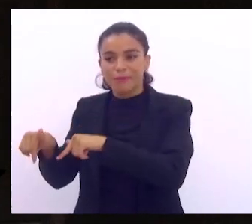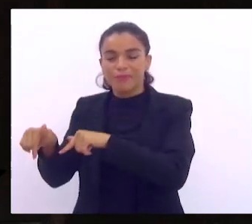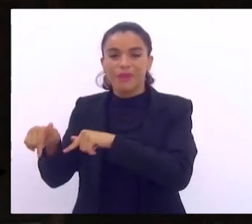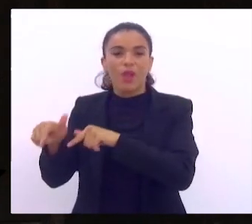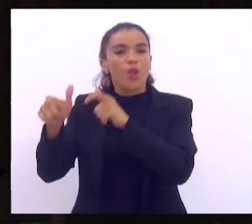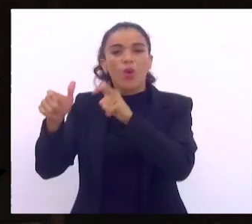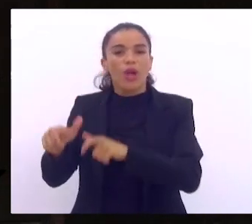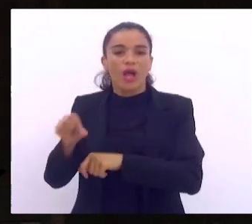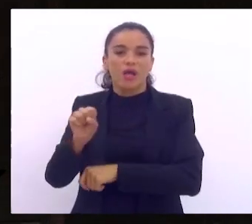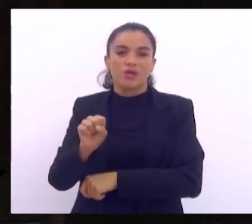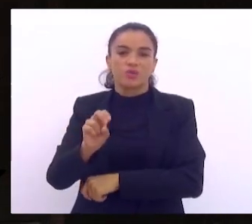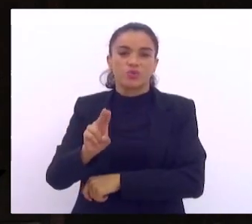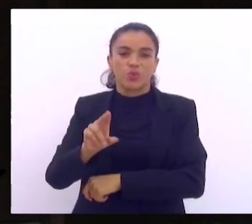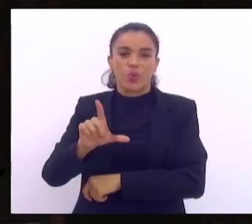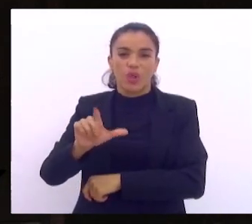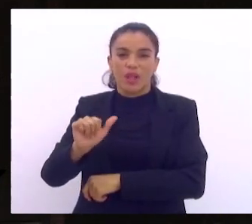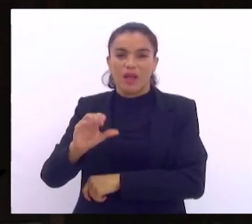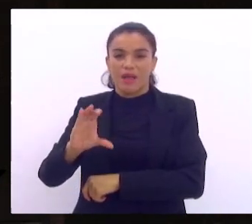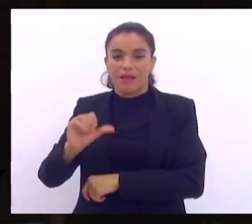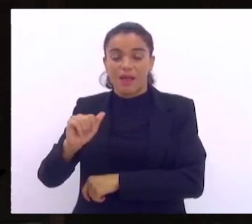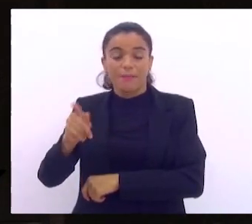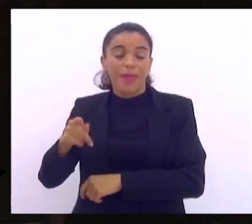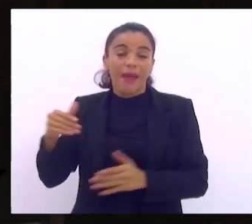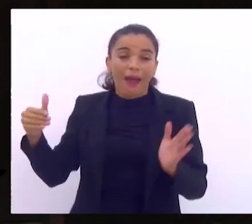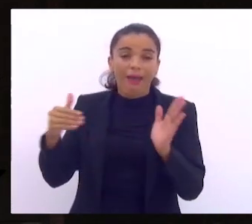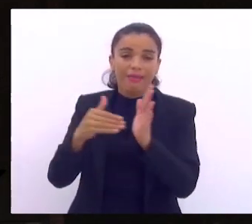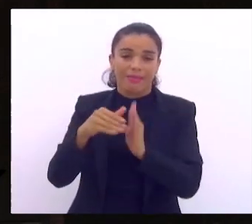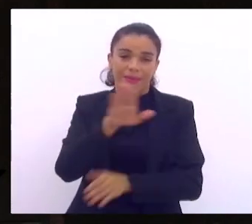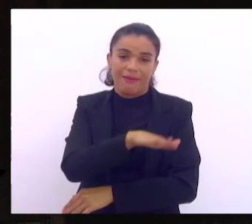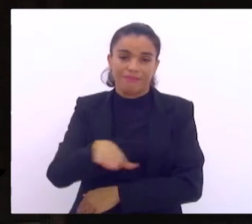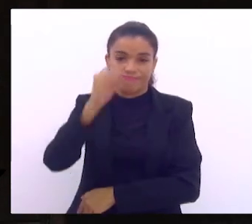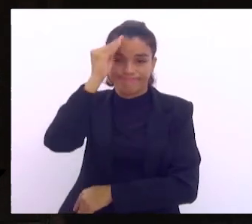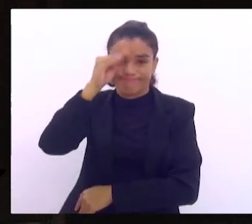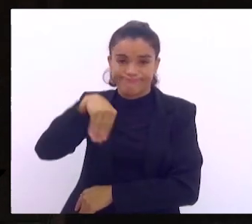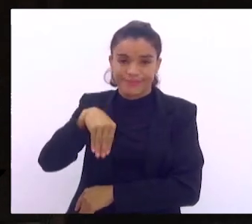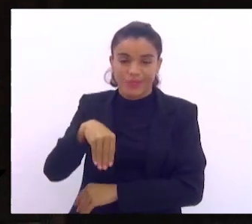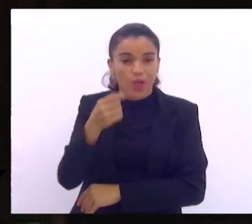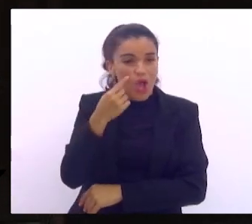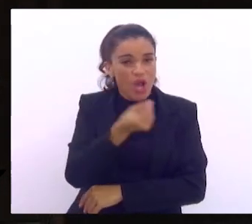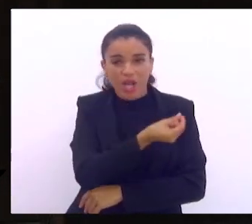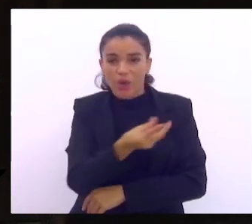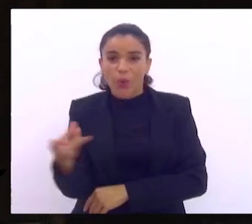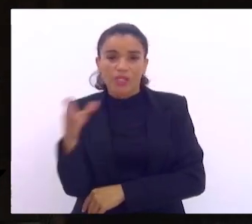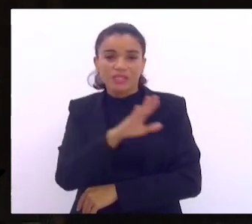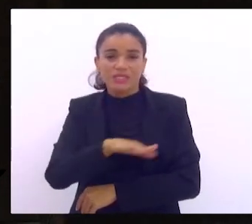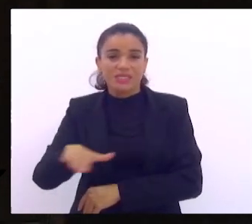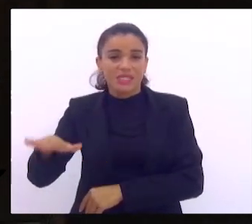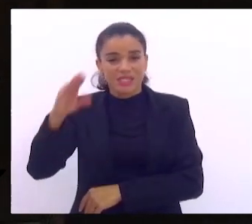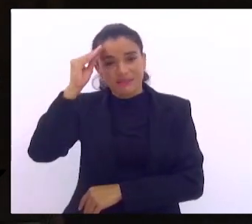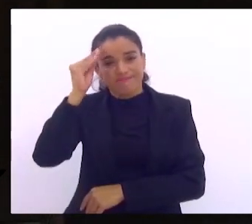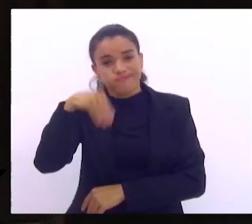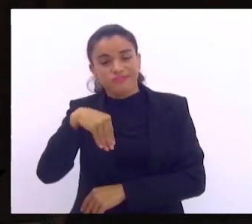Sulacap. E depois essas crianças desistiram. Ora, quantos sonhos nós destruímos.